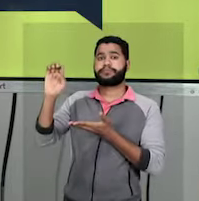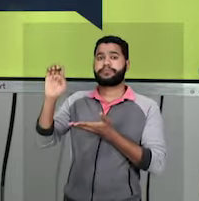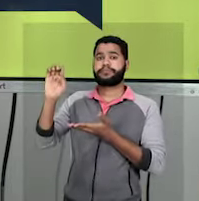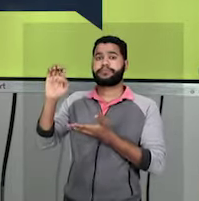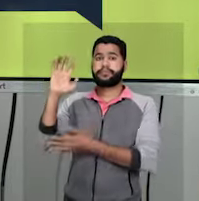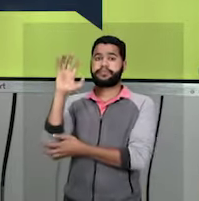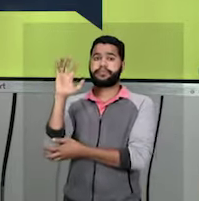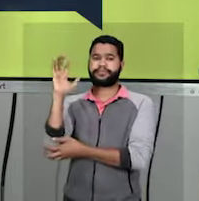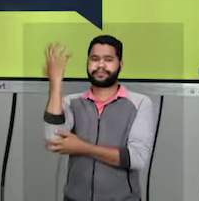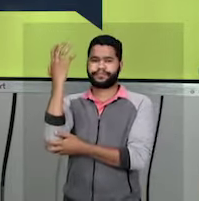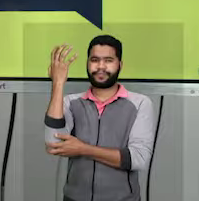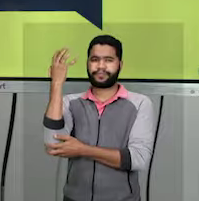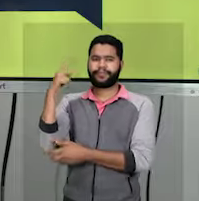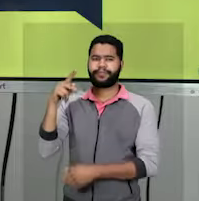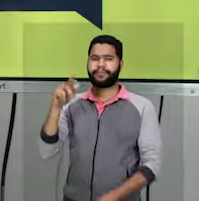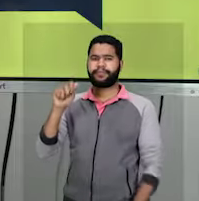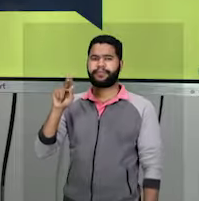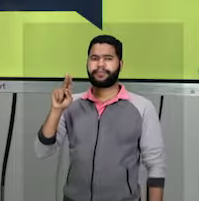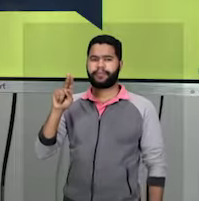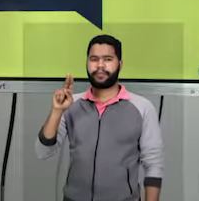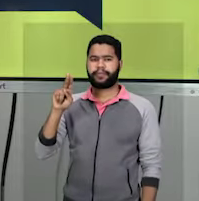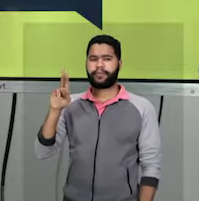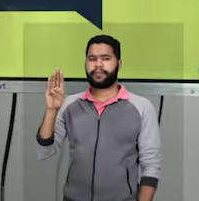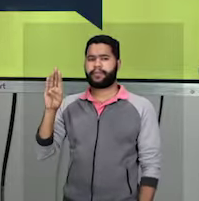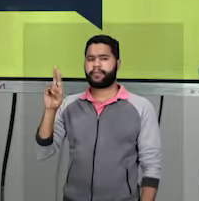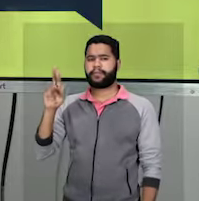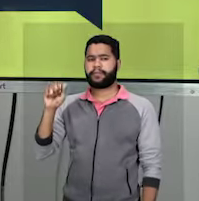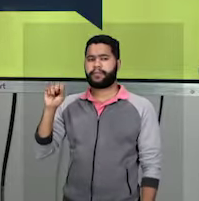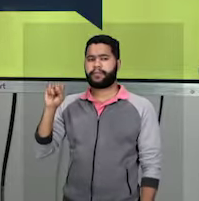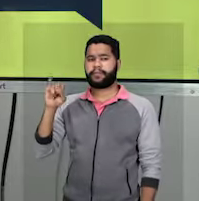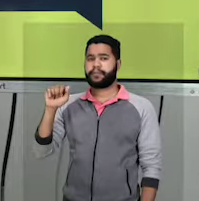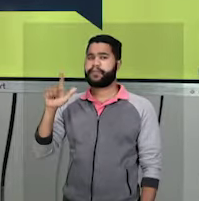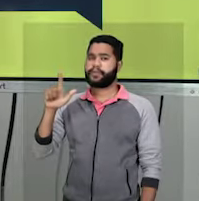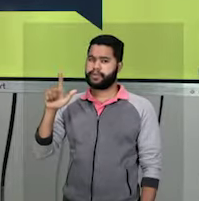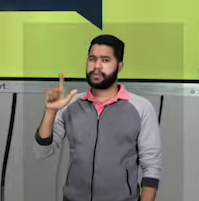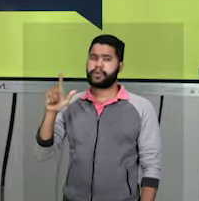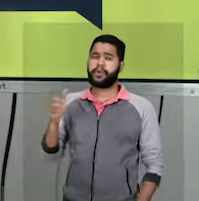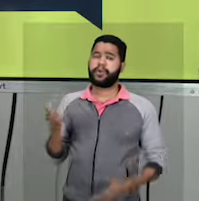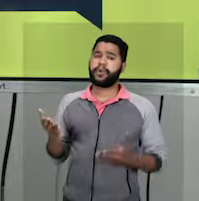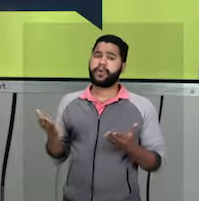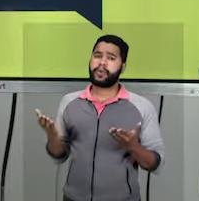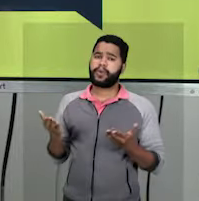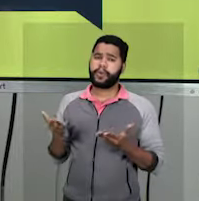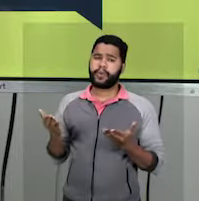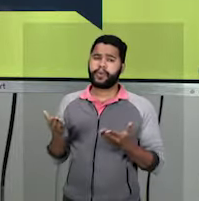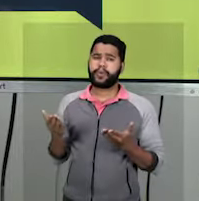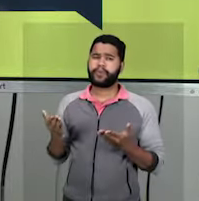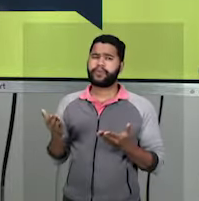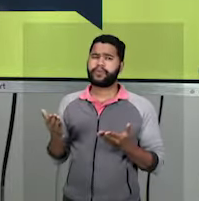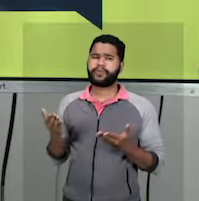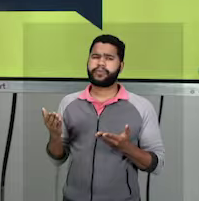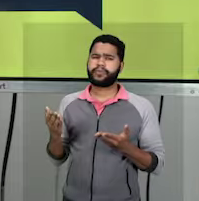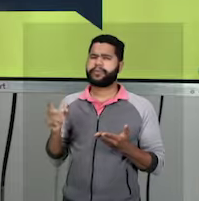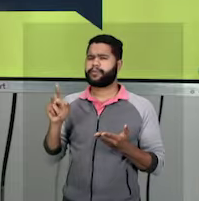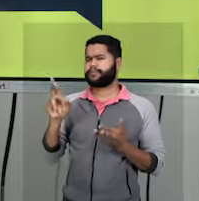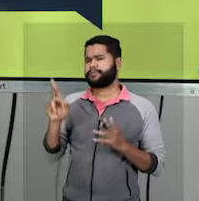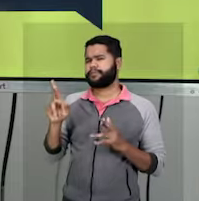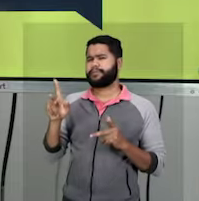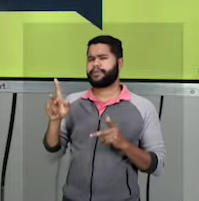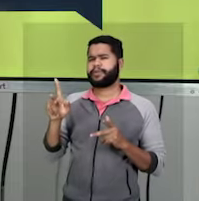em navios hoje essa exportação hoje esse transporte é muito